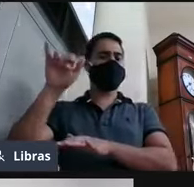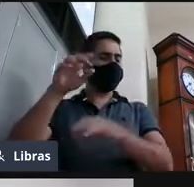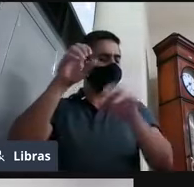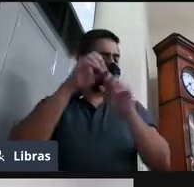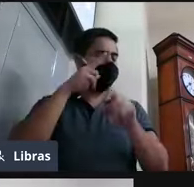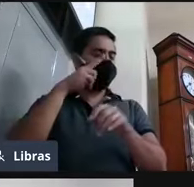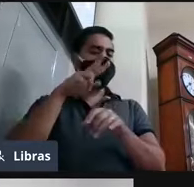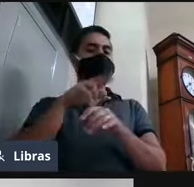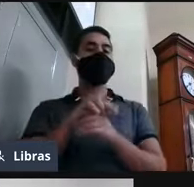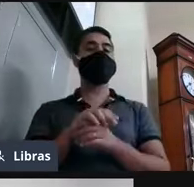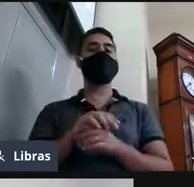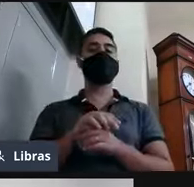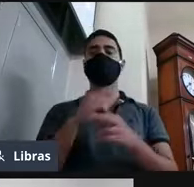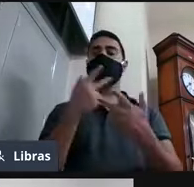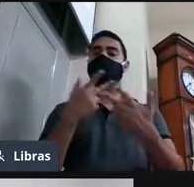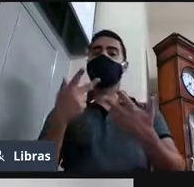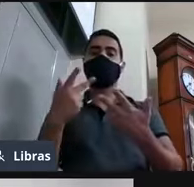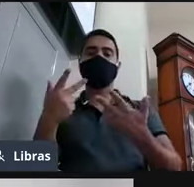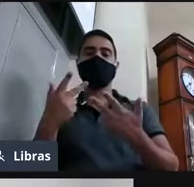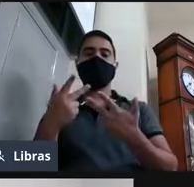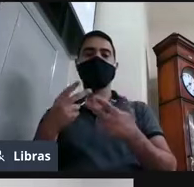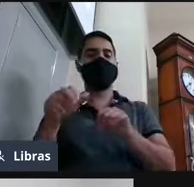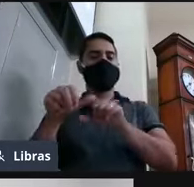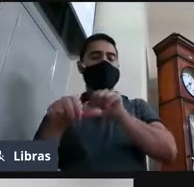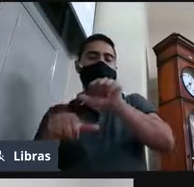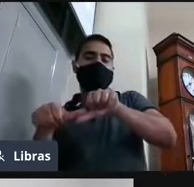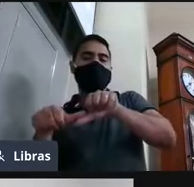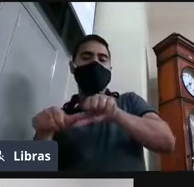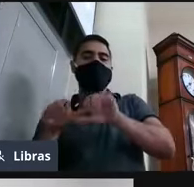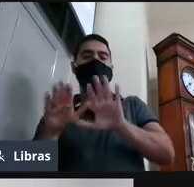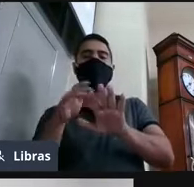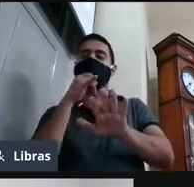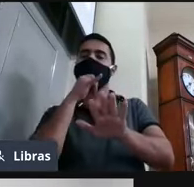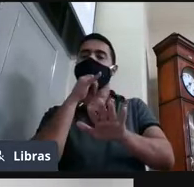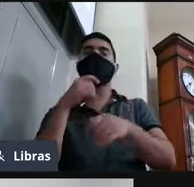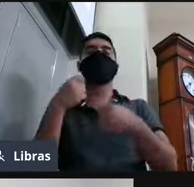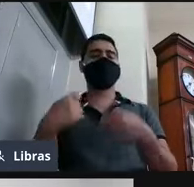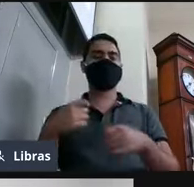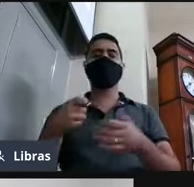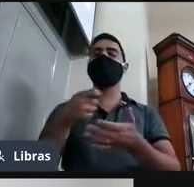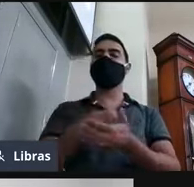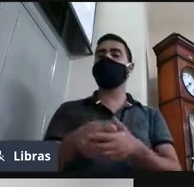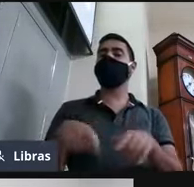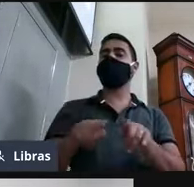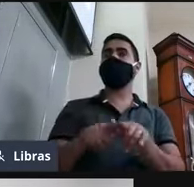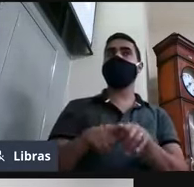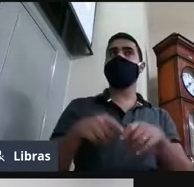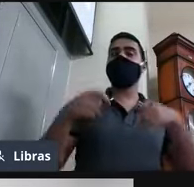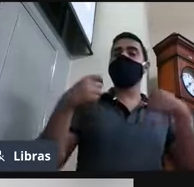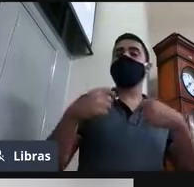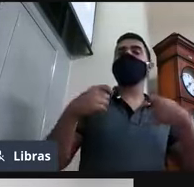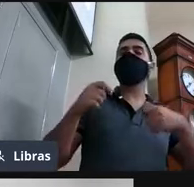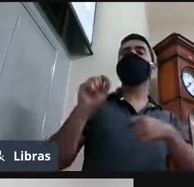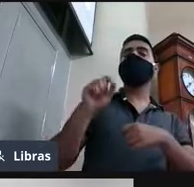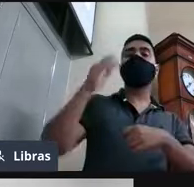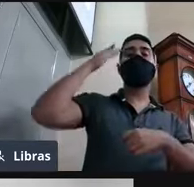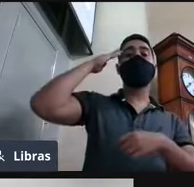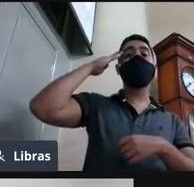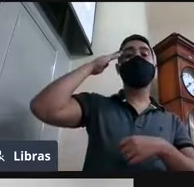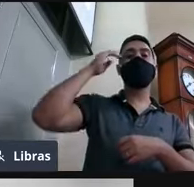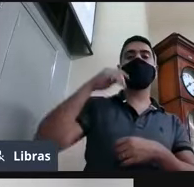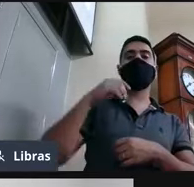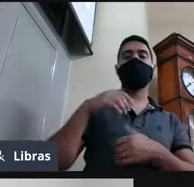coisas aconteceram ao contrário, e infelizmente eles vão ter que pagar por isso. E é preciso se entender, Rafael,